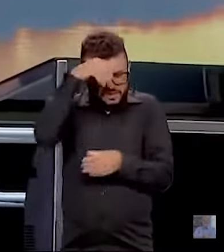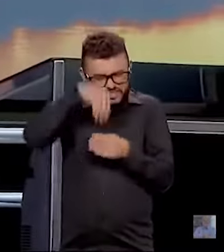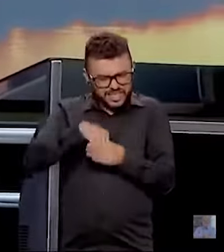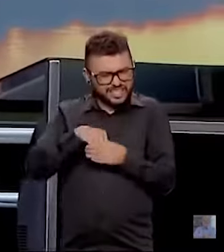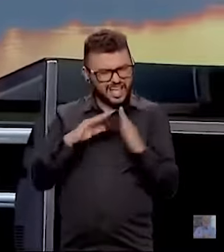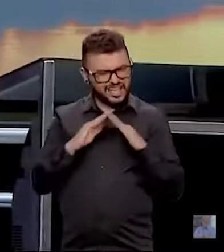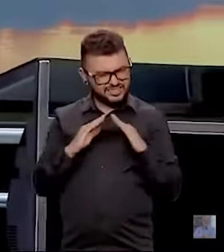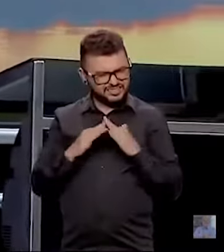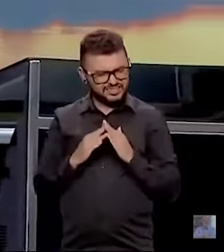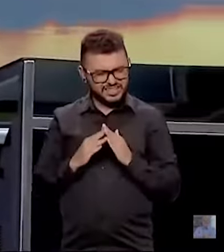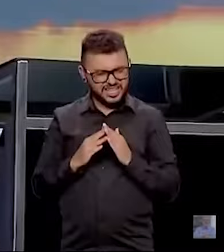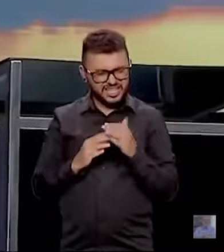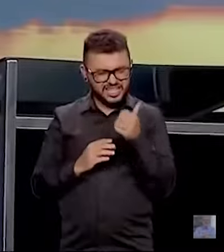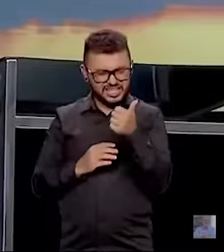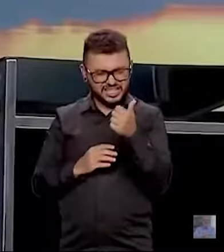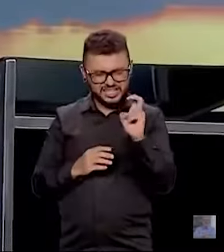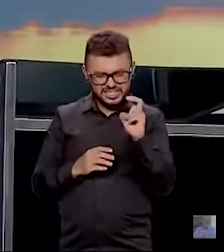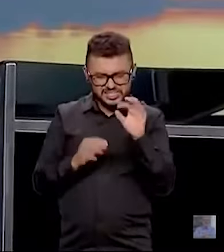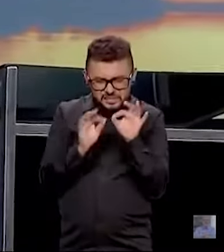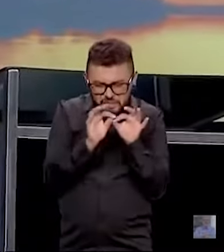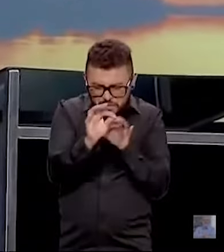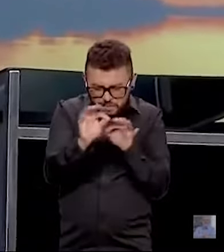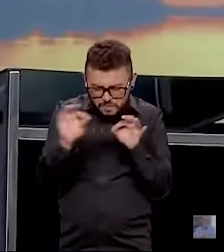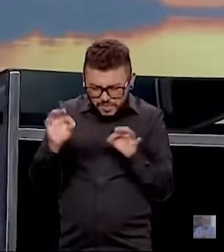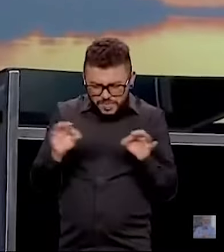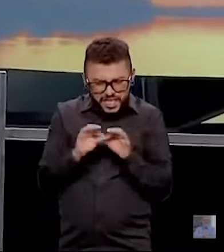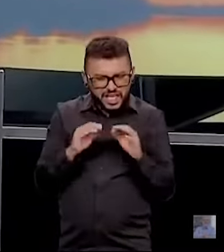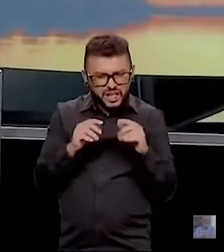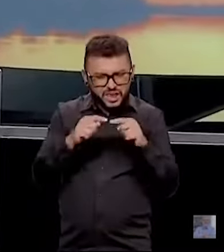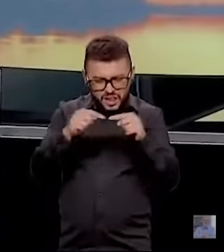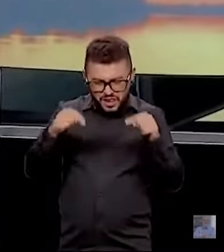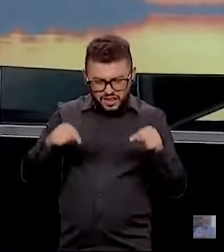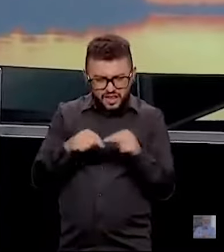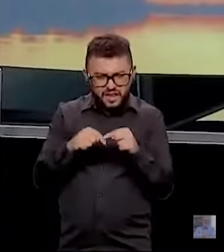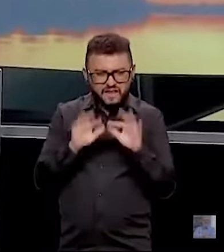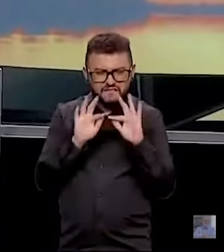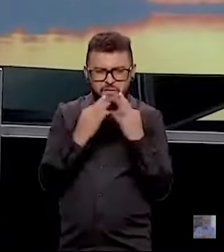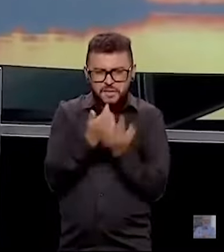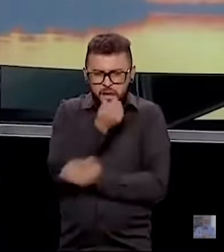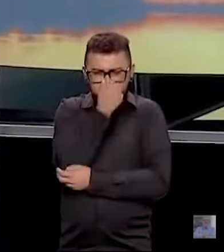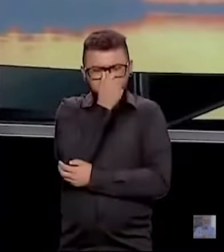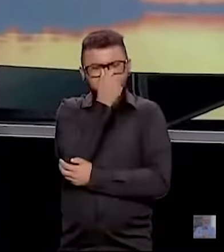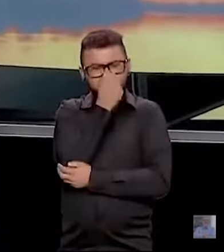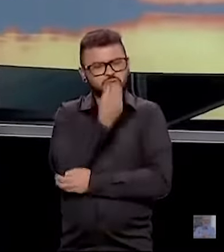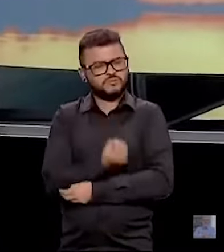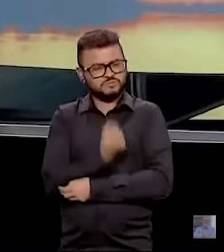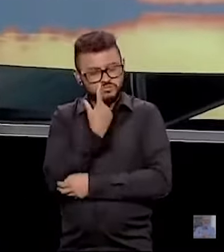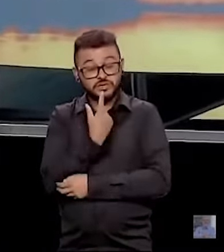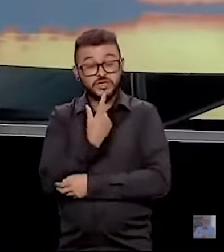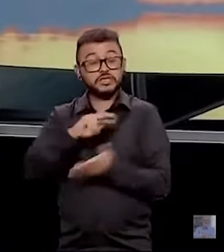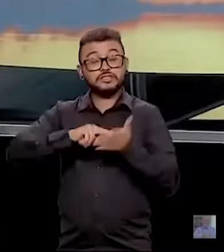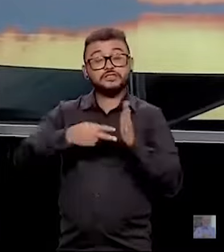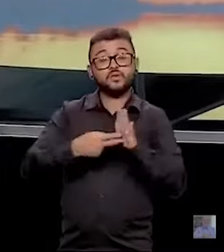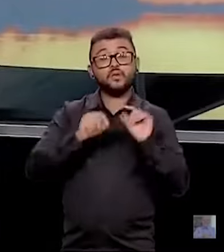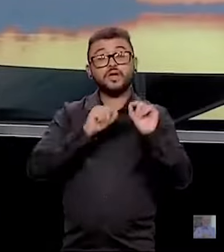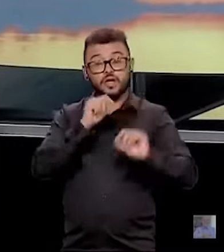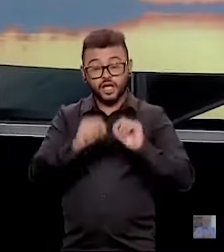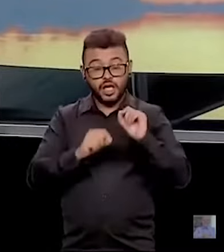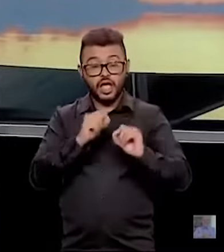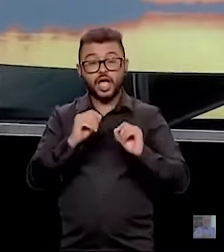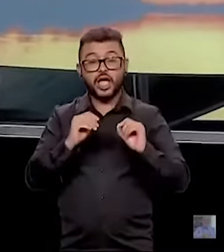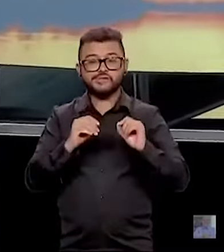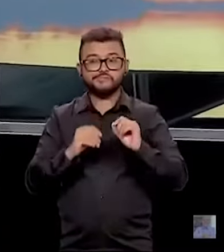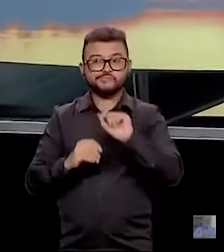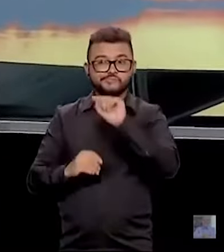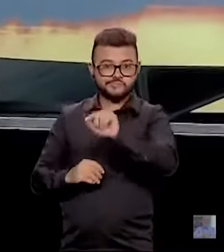pessoas. Imagina 15 metros quadrados para uma família. Ou seja,